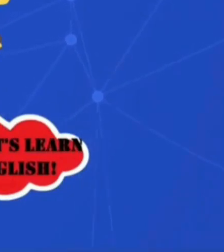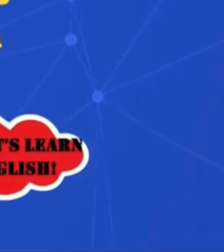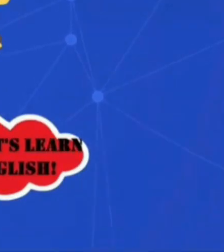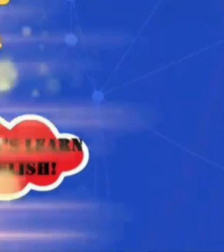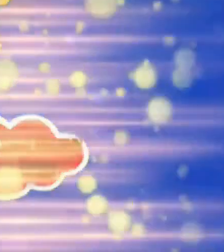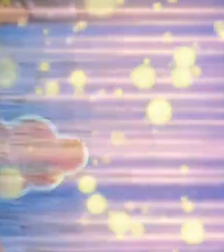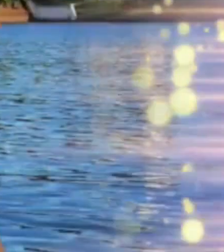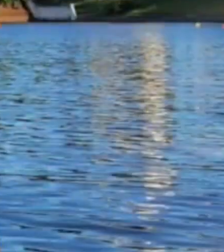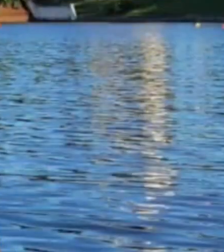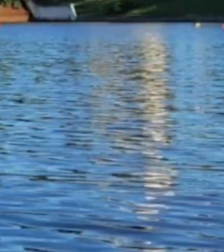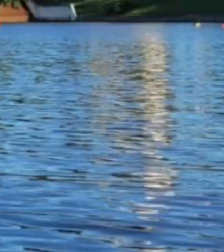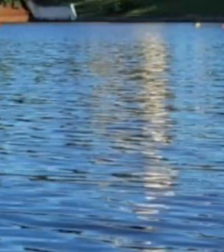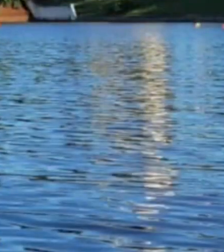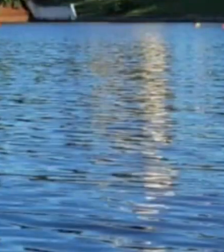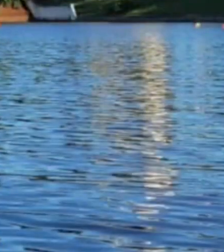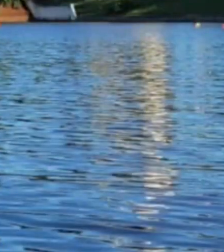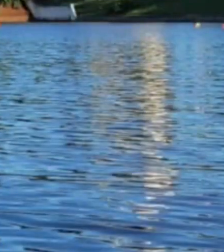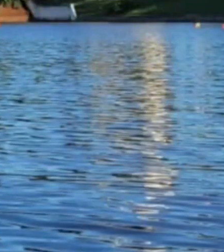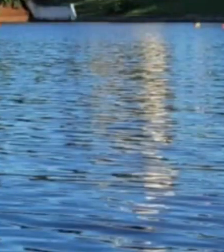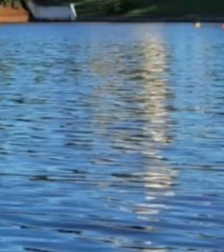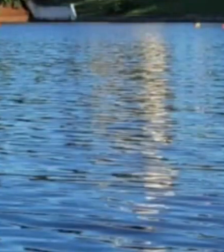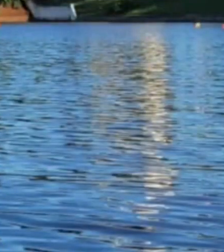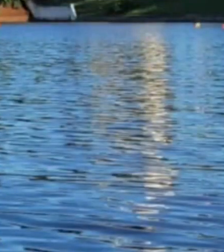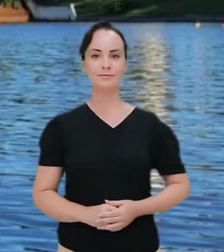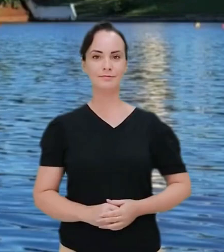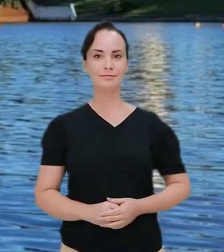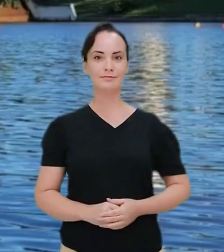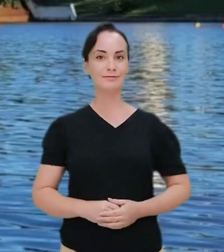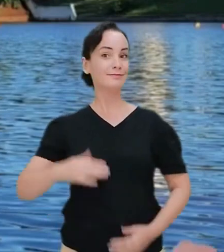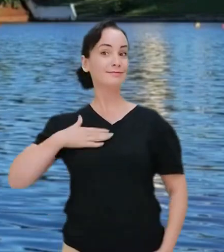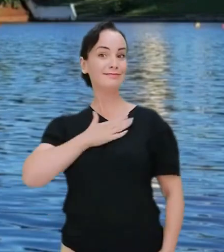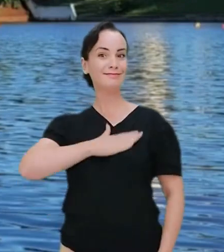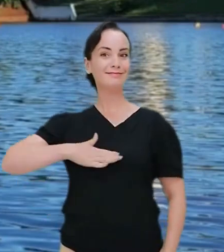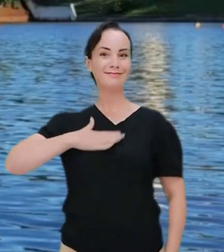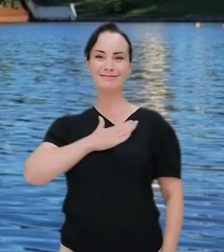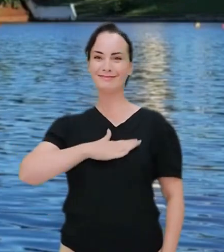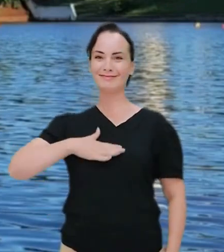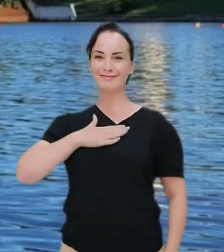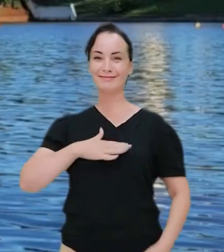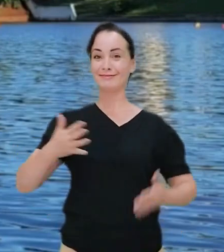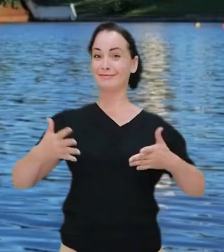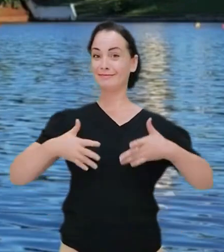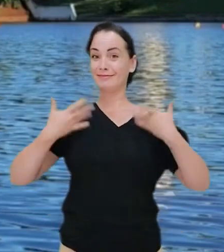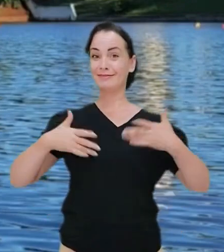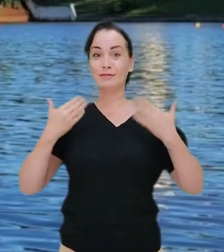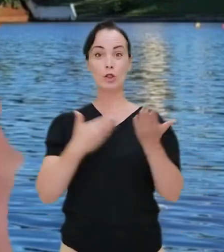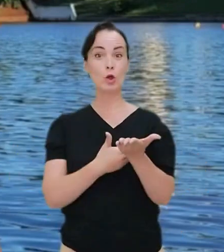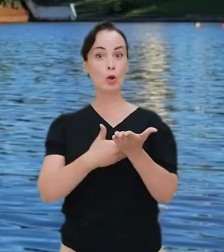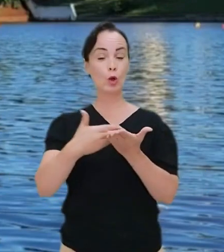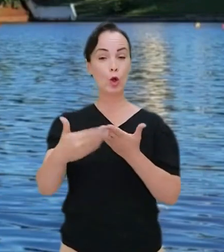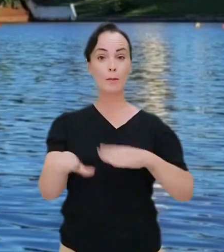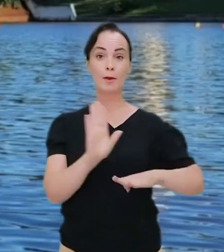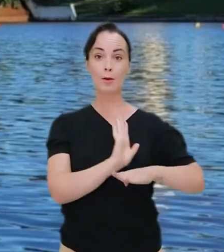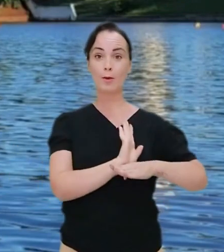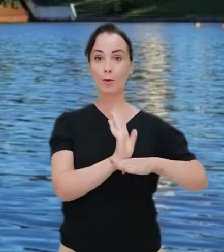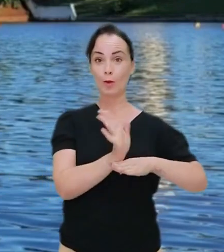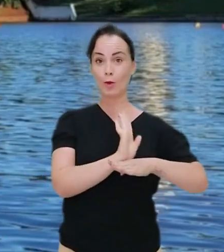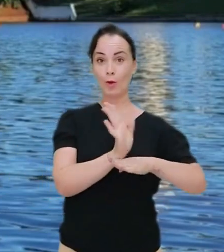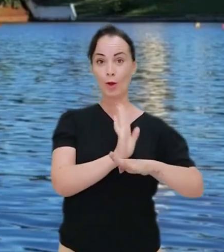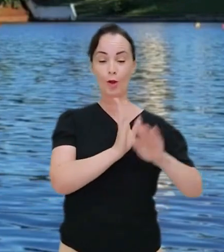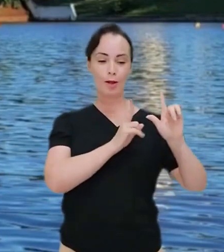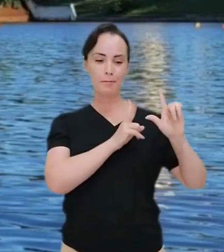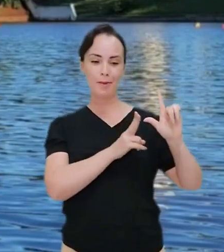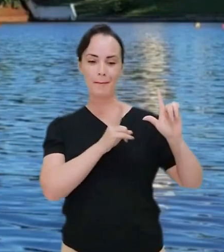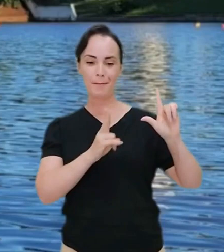your hands? Com grande satisfação e alegria, iniciamos aqui a nossa série 4